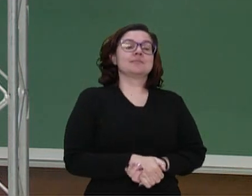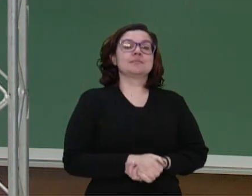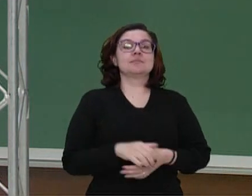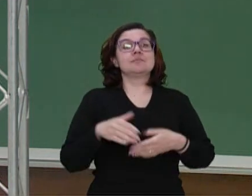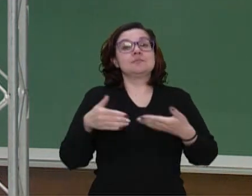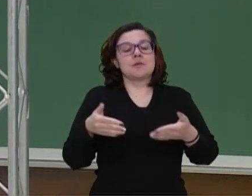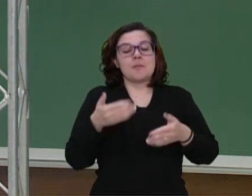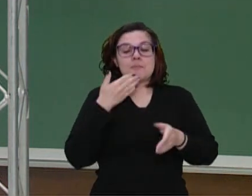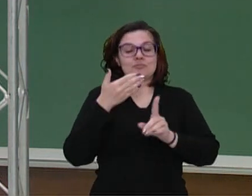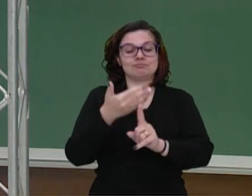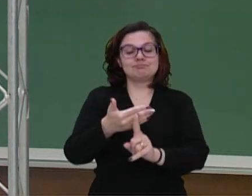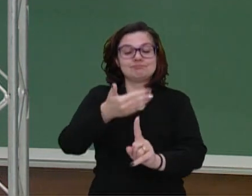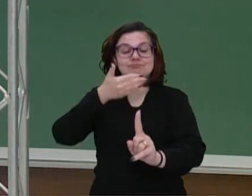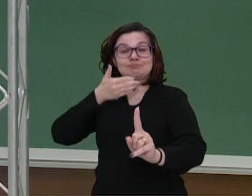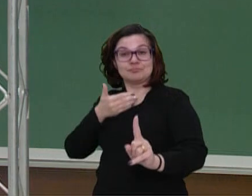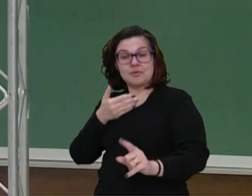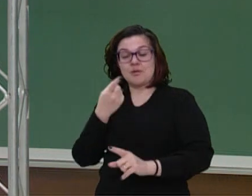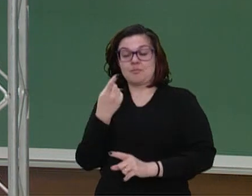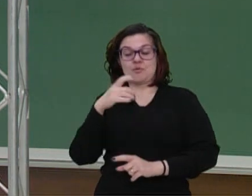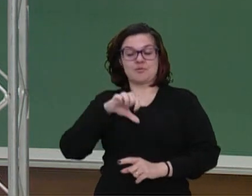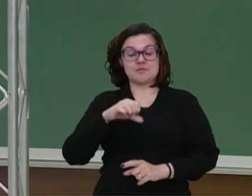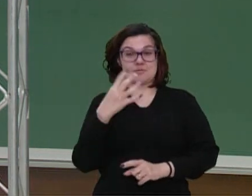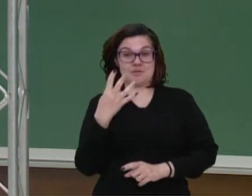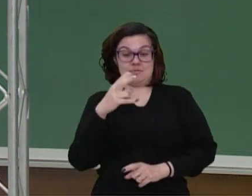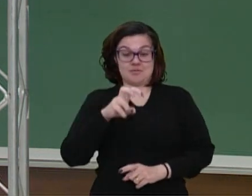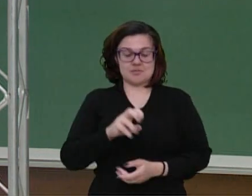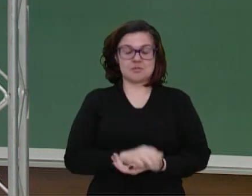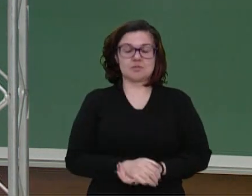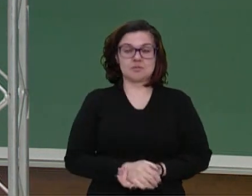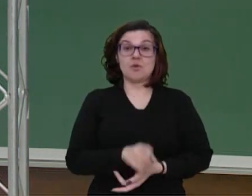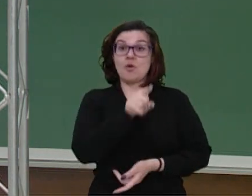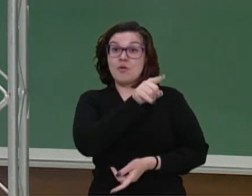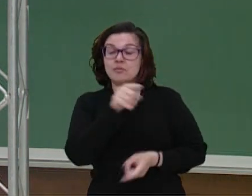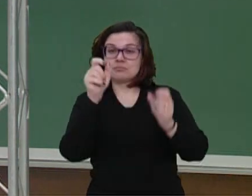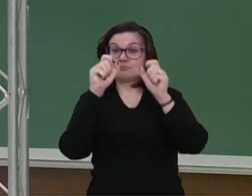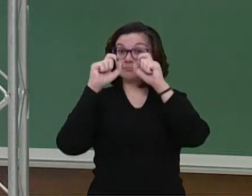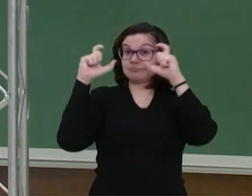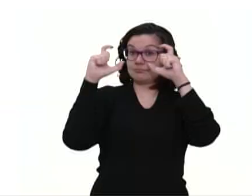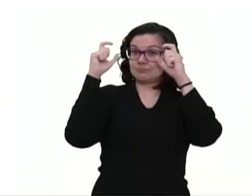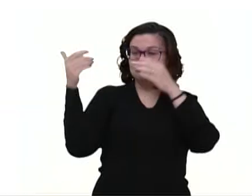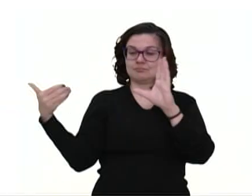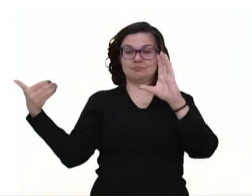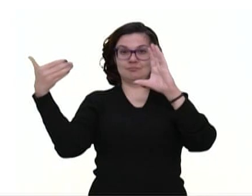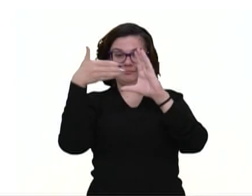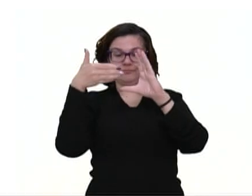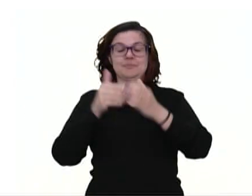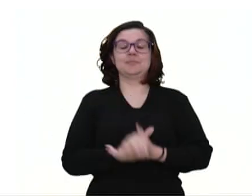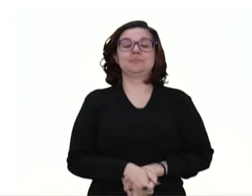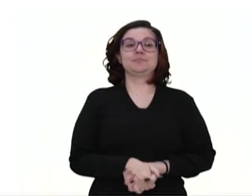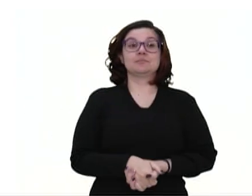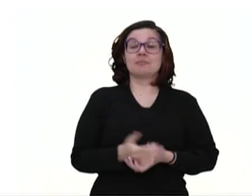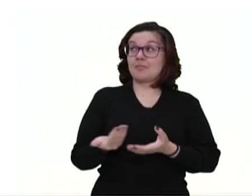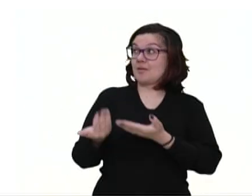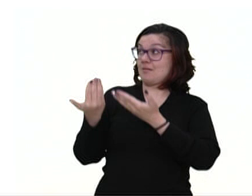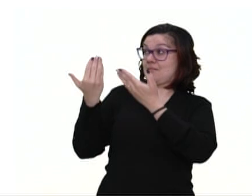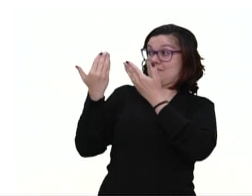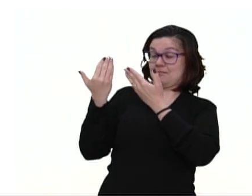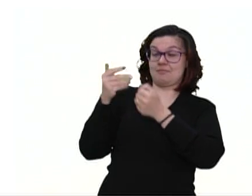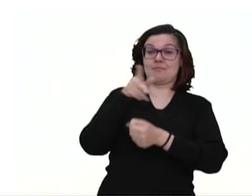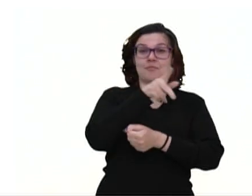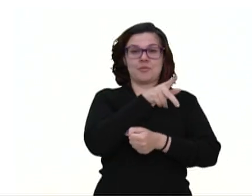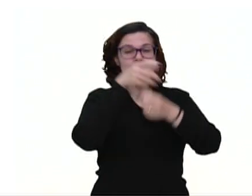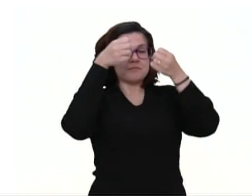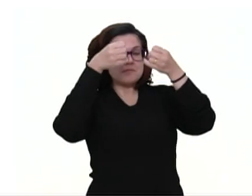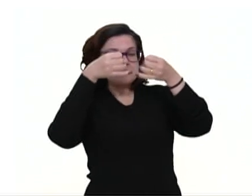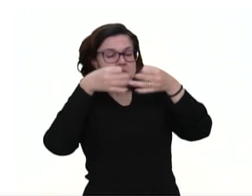sua renúncia em 1945. Por favor, atente para esse próximo slide. Aqui, o professor gostaria de